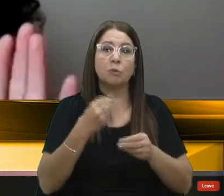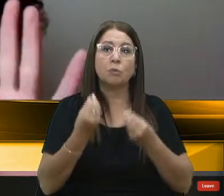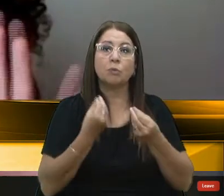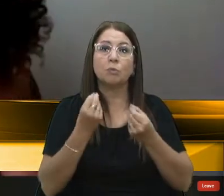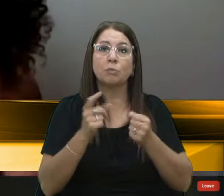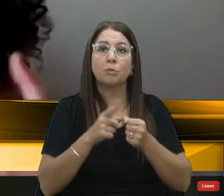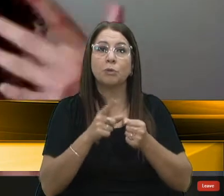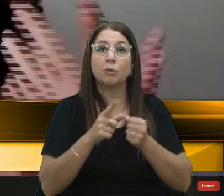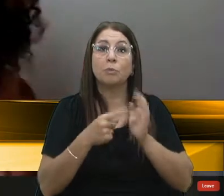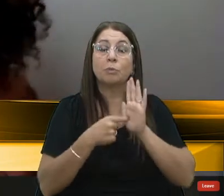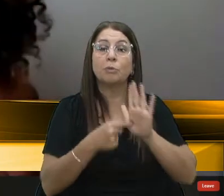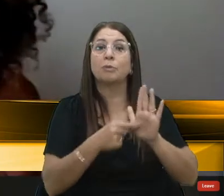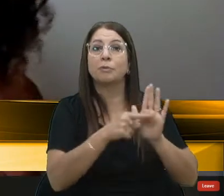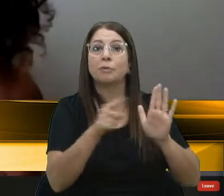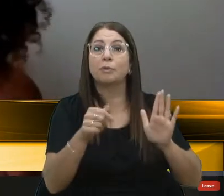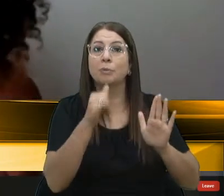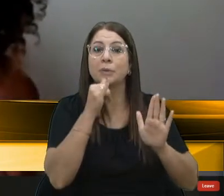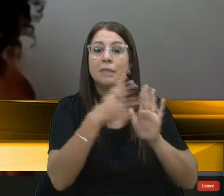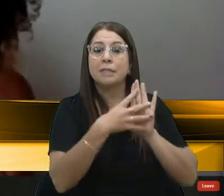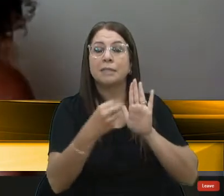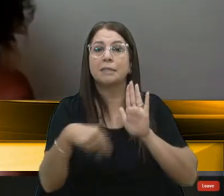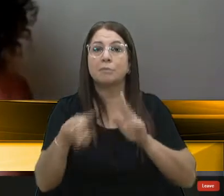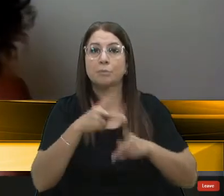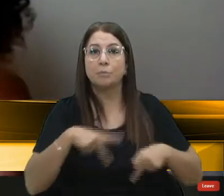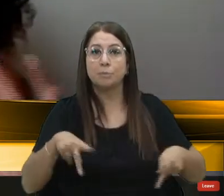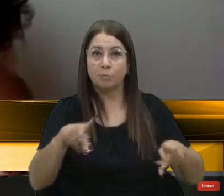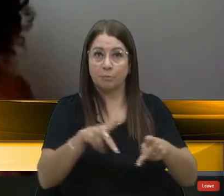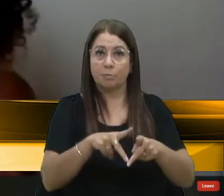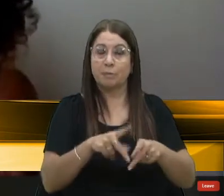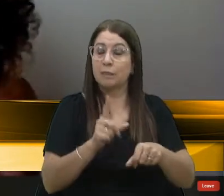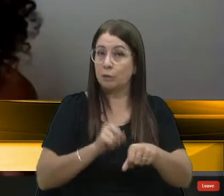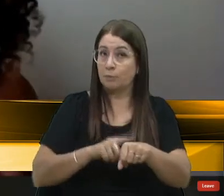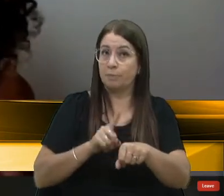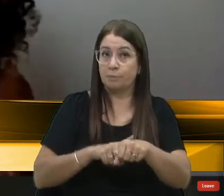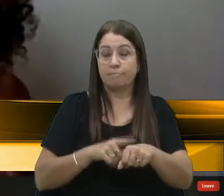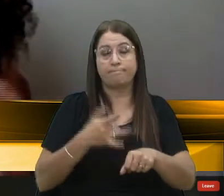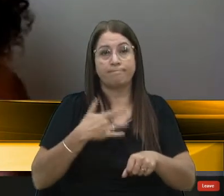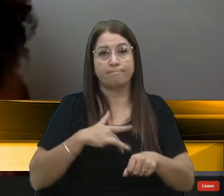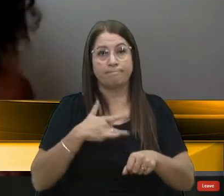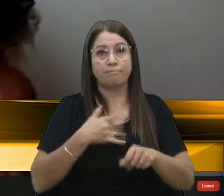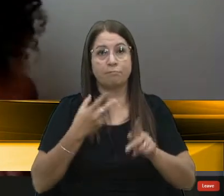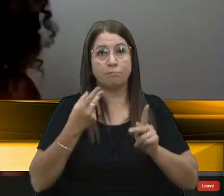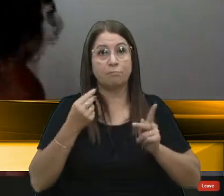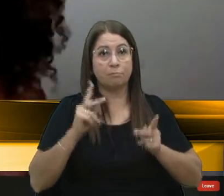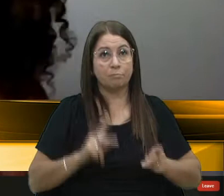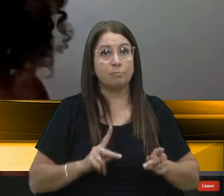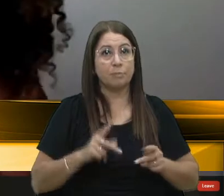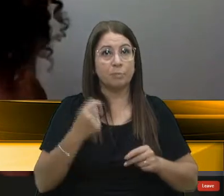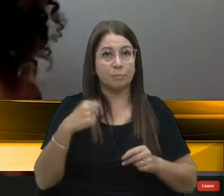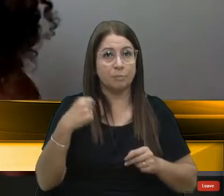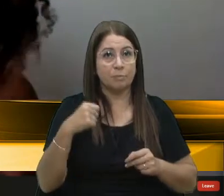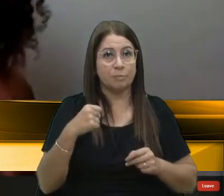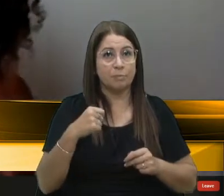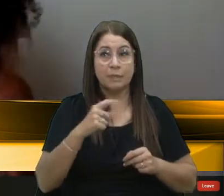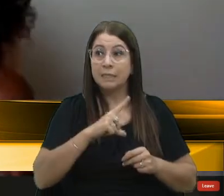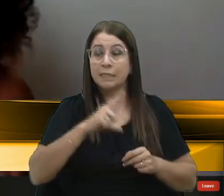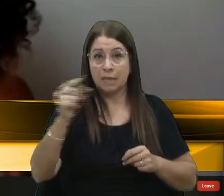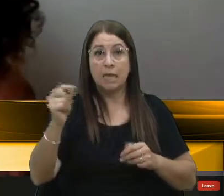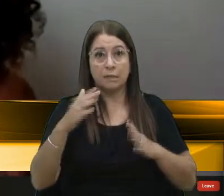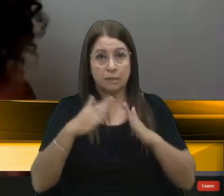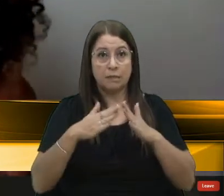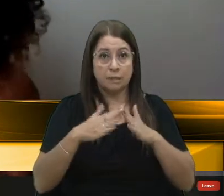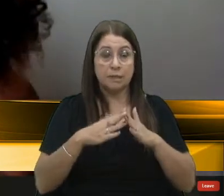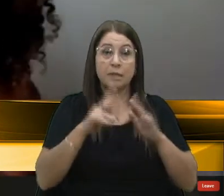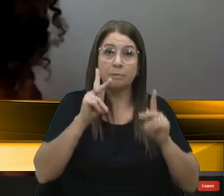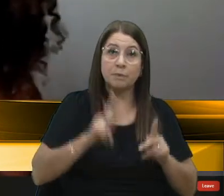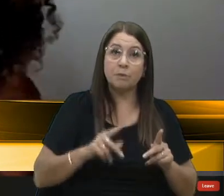está transmitindo o exemplo para a população. É um momento onde, infelizmente, muitas pessoas necessitam sair de casa. E essas